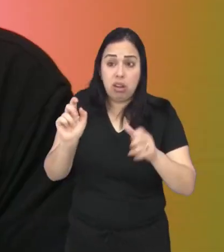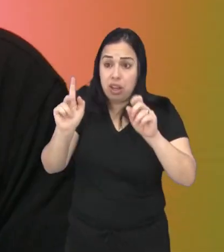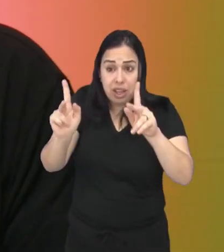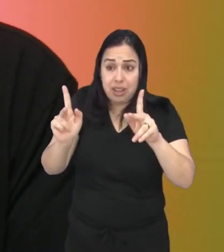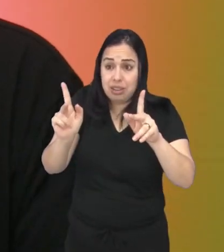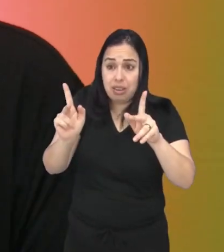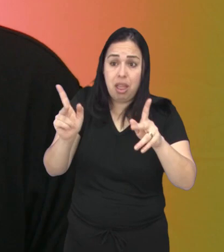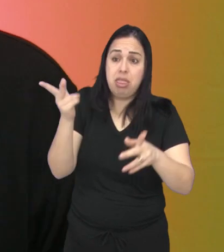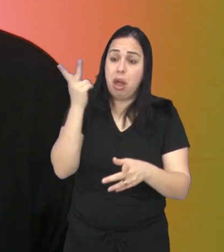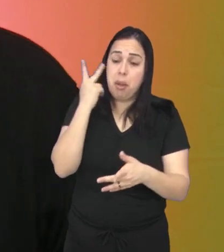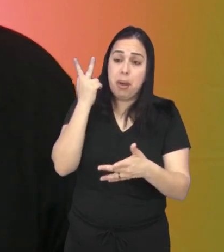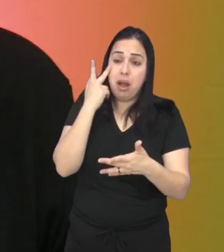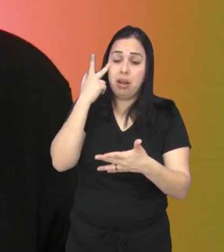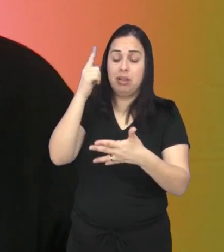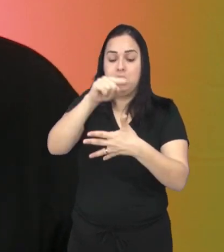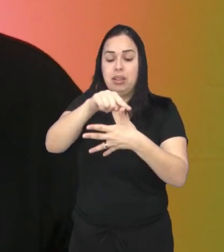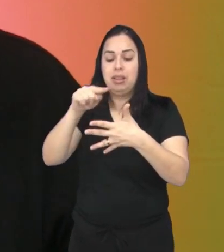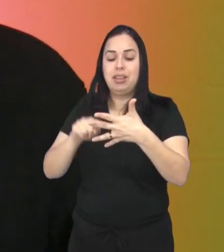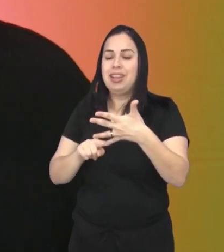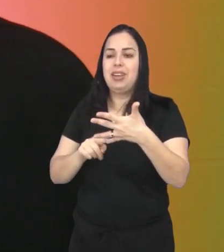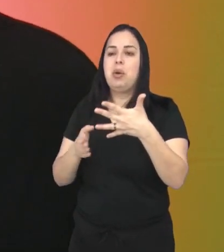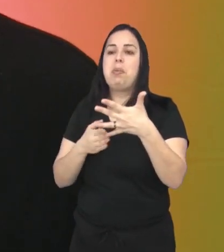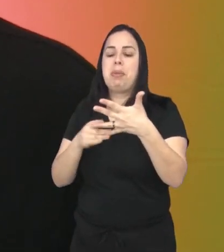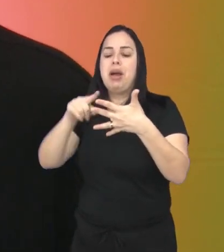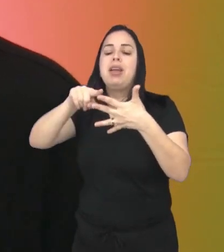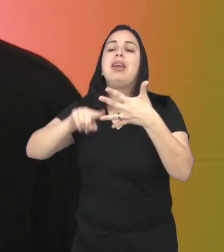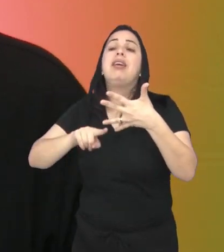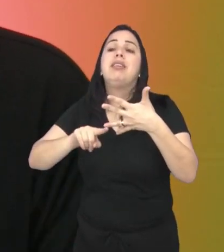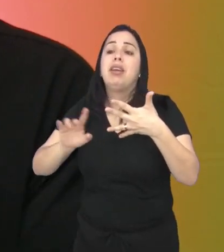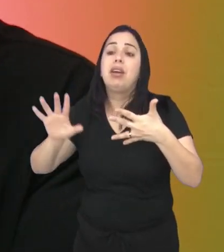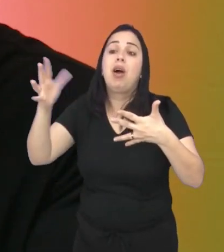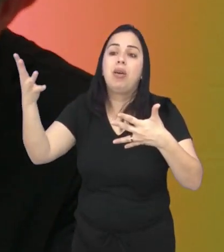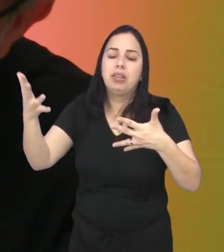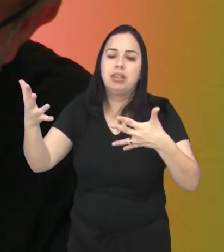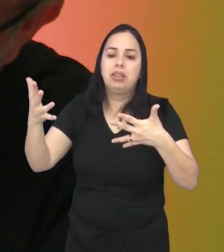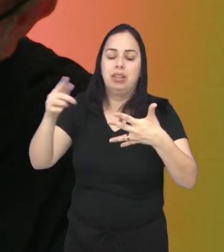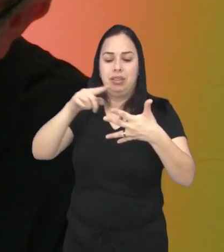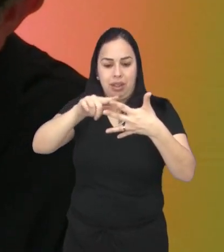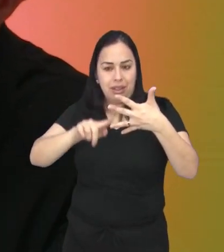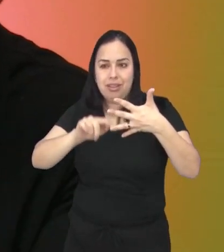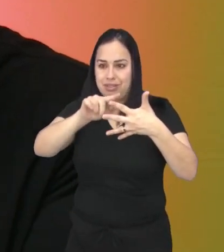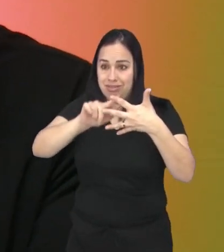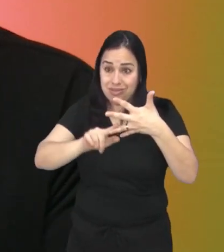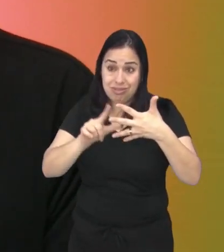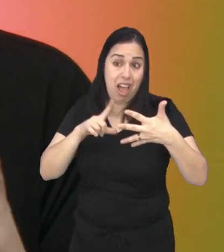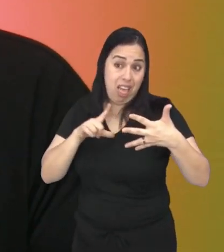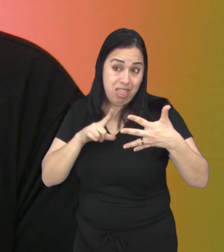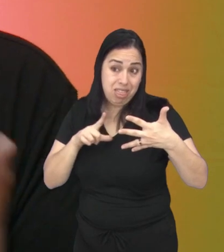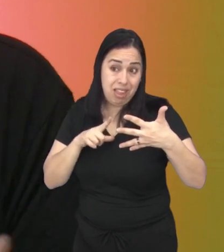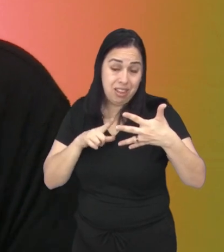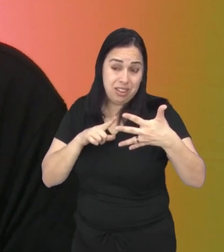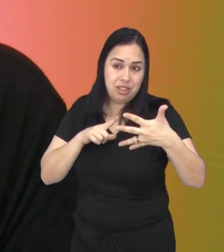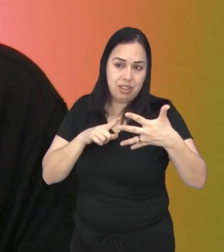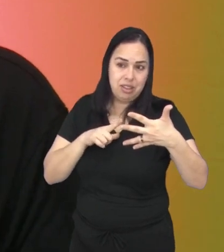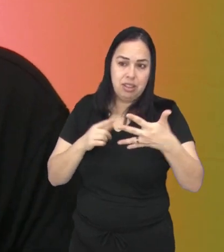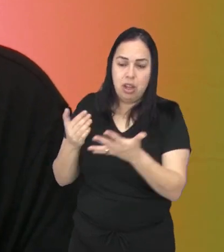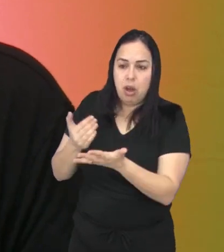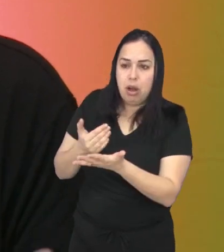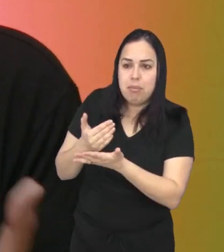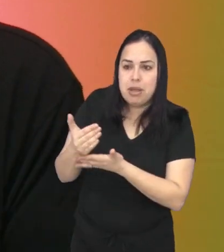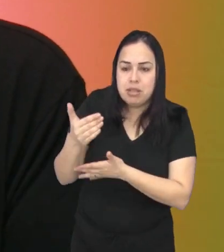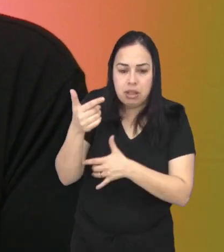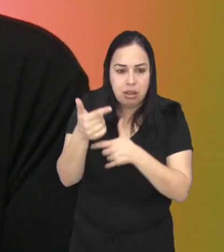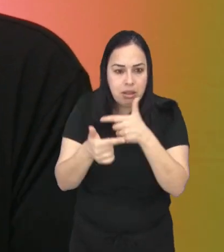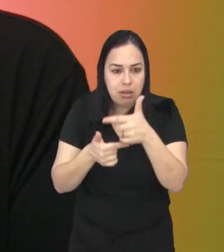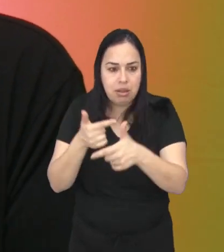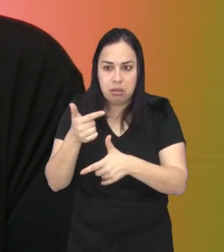também. É isso que é um exemplo do que acontece hoje. Então tem todo um meio termo assim, que quando tu começa a entrar no mercado da música, tu fala,